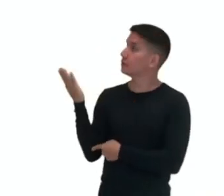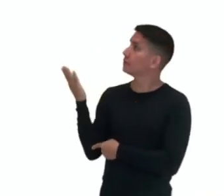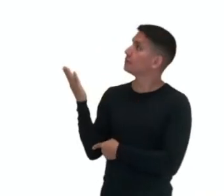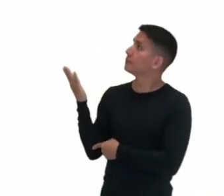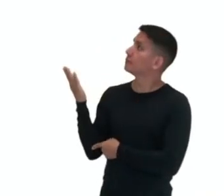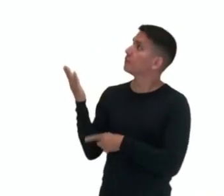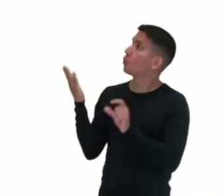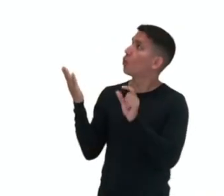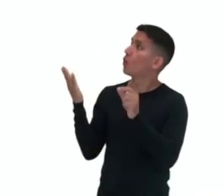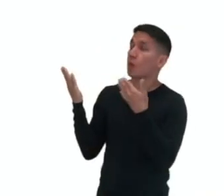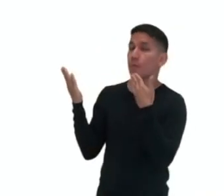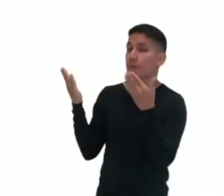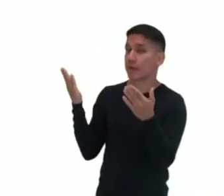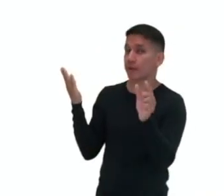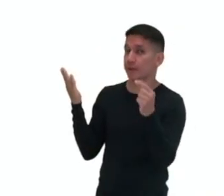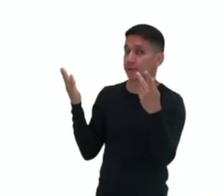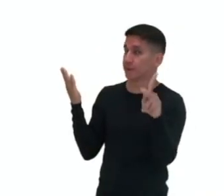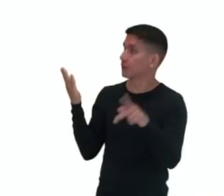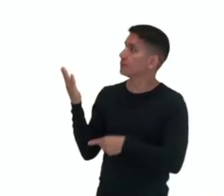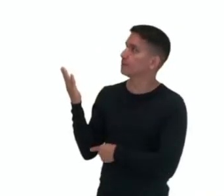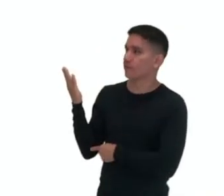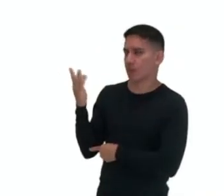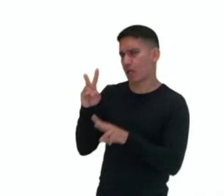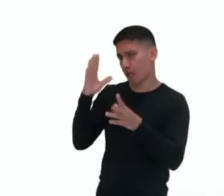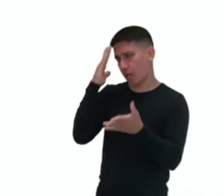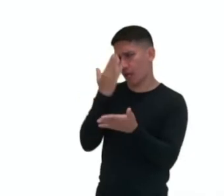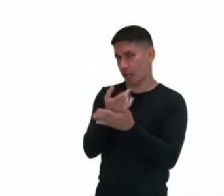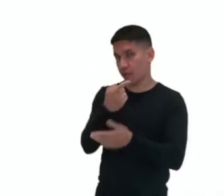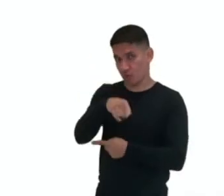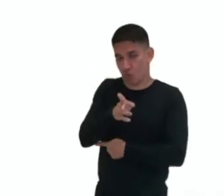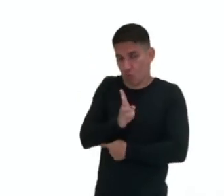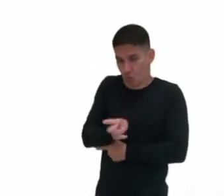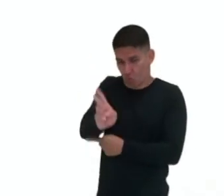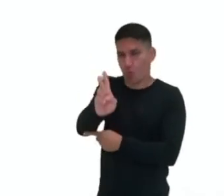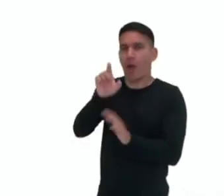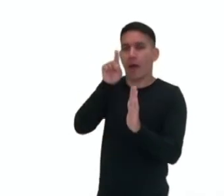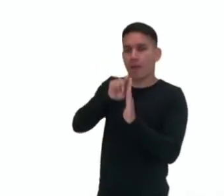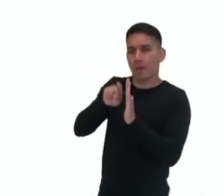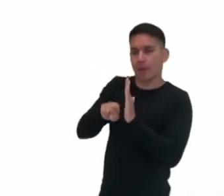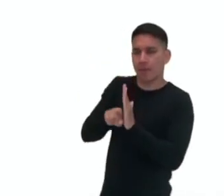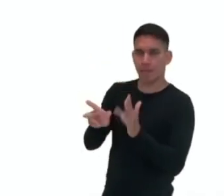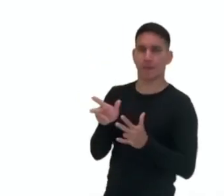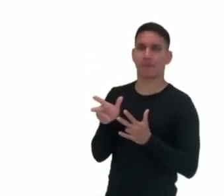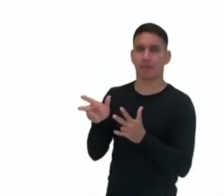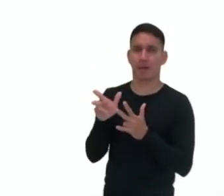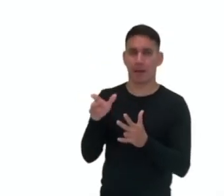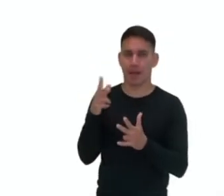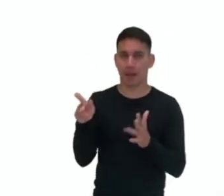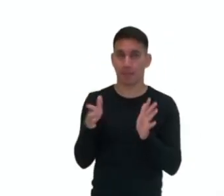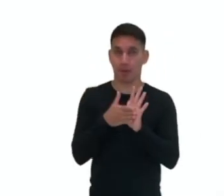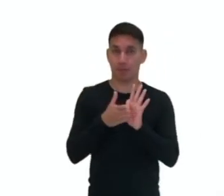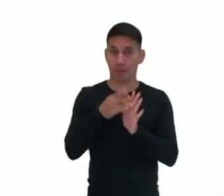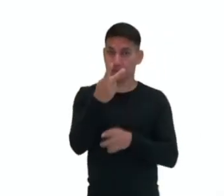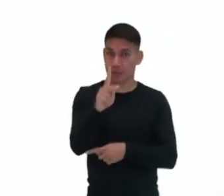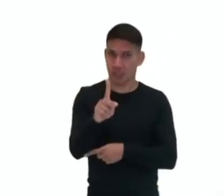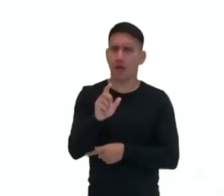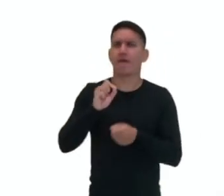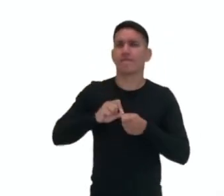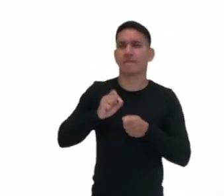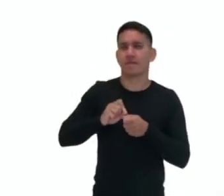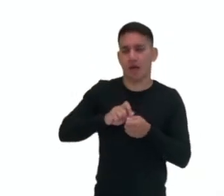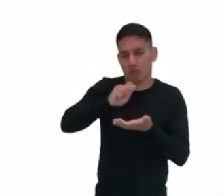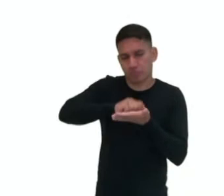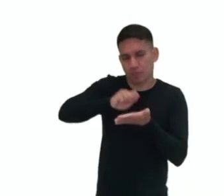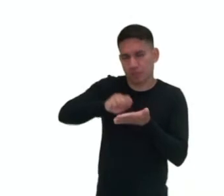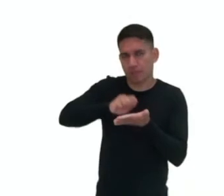eu quero? Suponha que você continuará a entrevista, então é essa que é a tua ideia agora. Faça um esboço, ou seja,